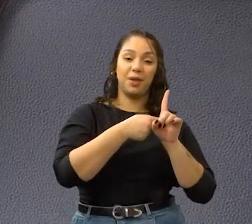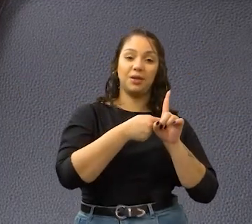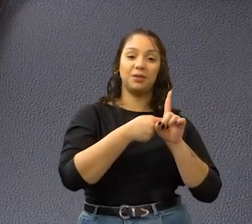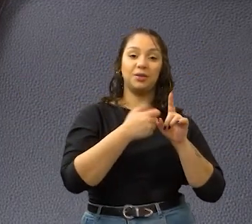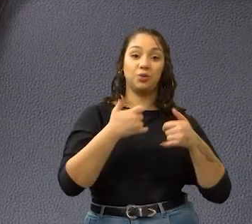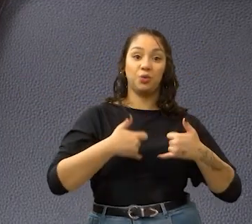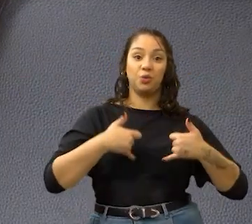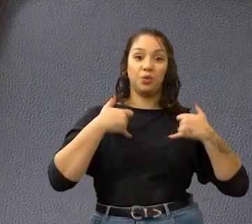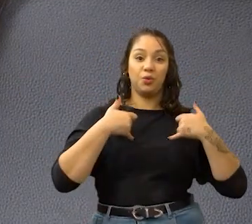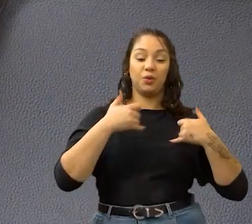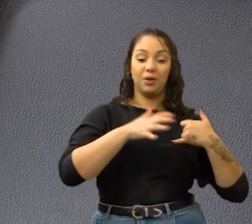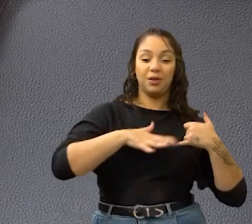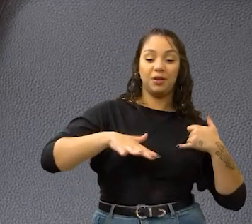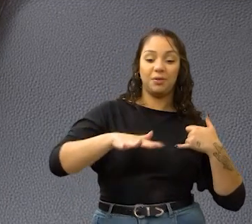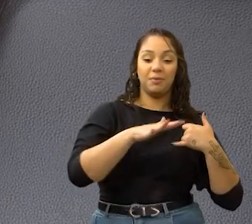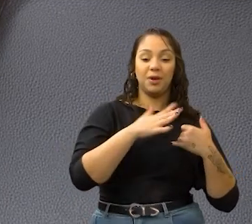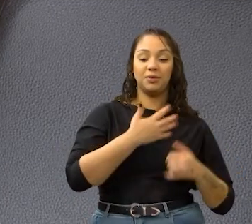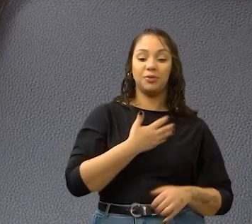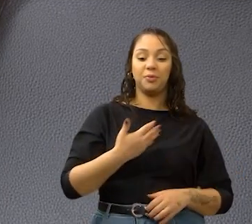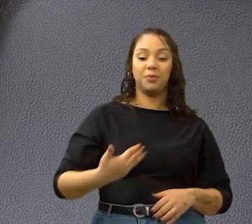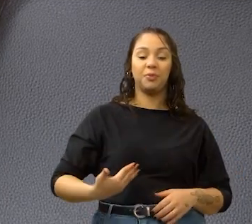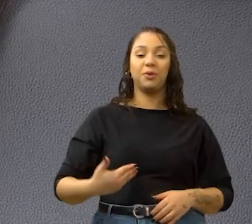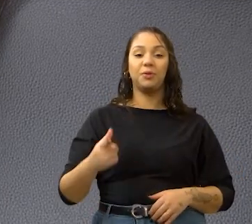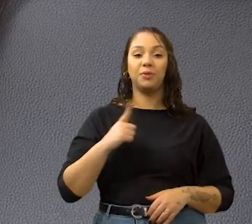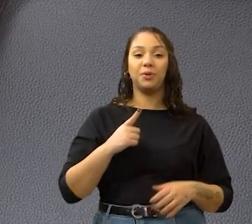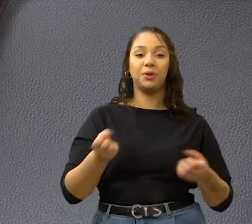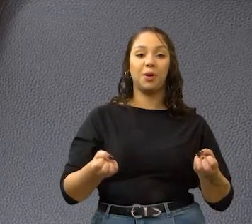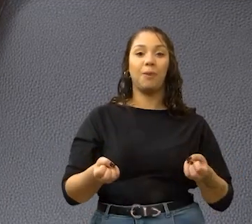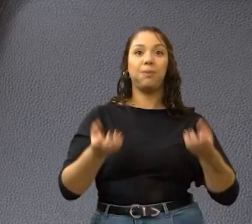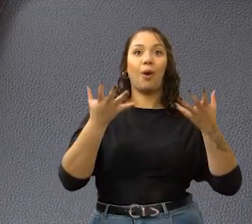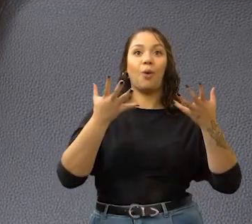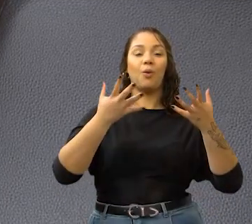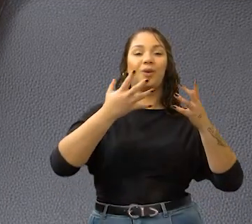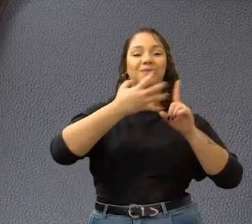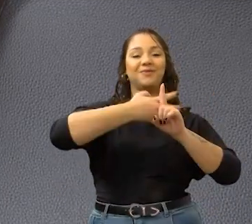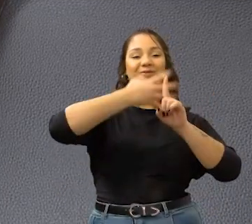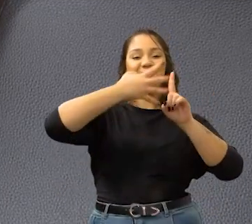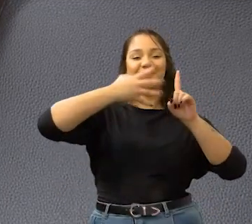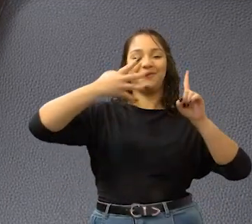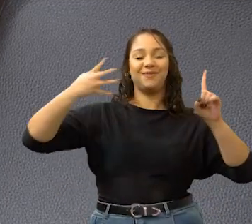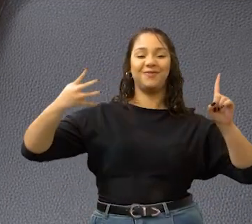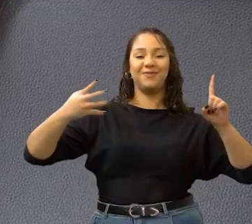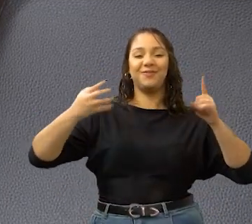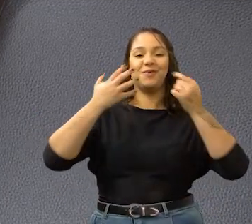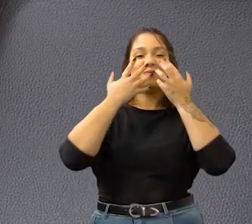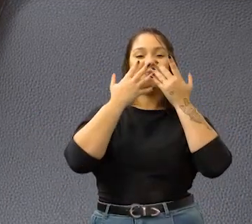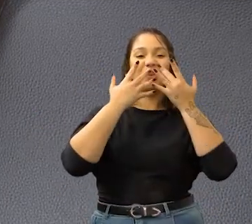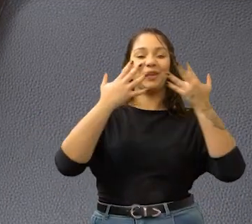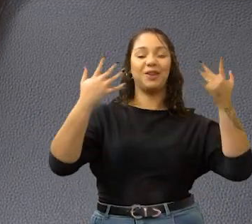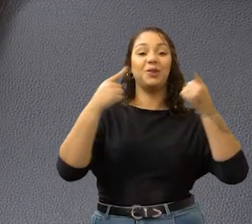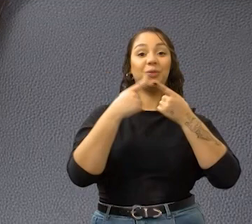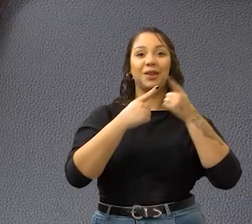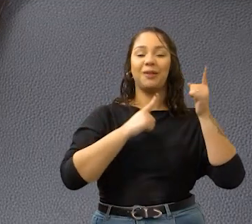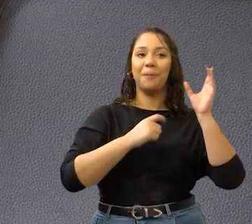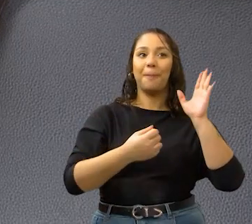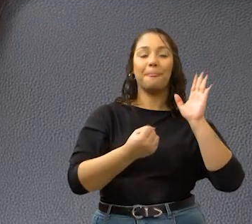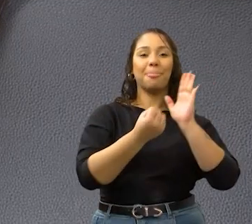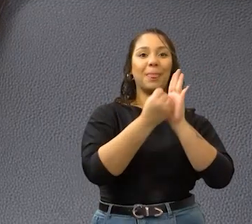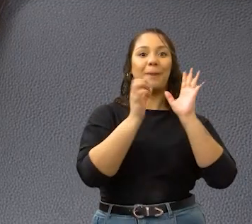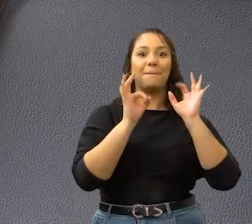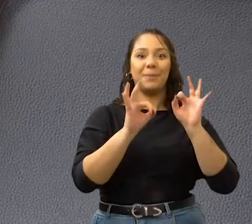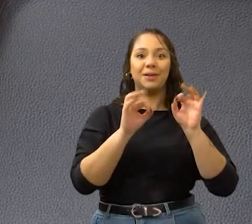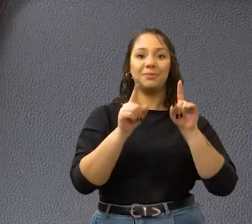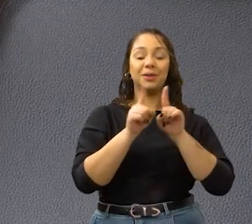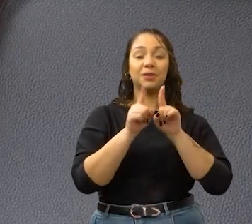gente tenha nossos espaços públicos iluminados com as cores do arco-íris, né? Porque eu acho que pode ser bem